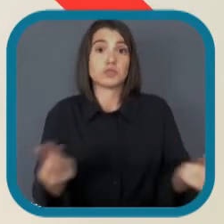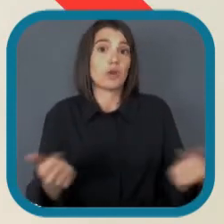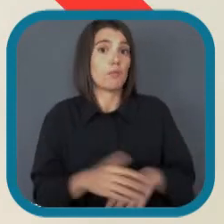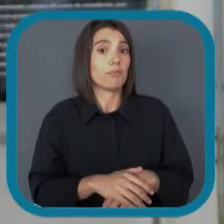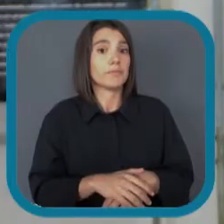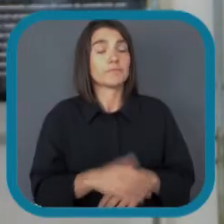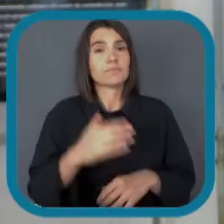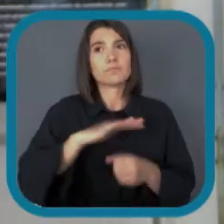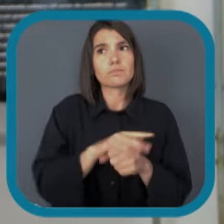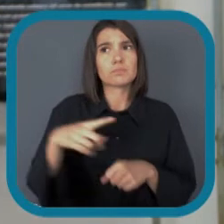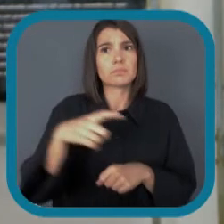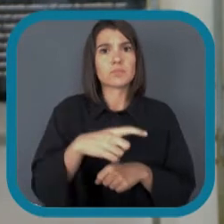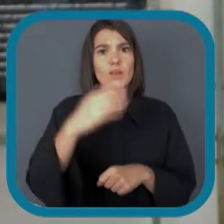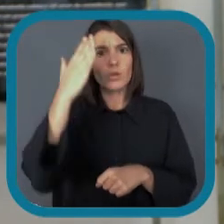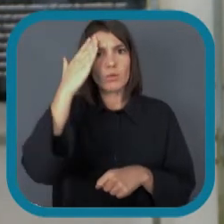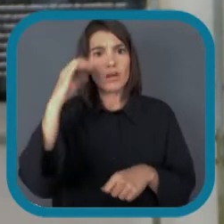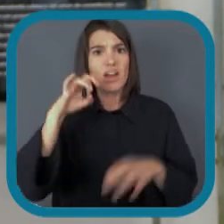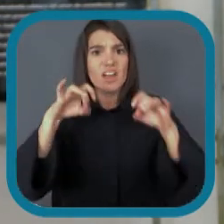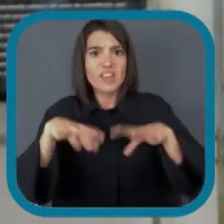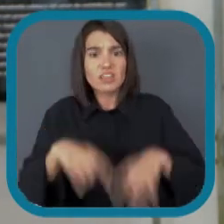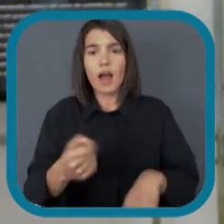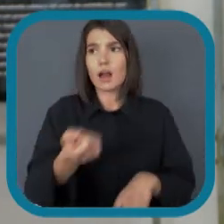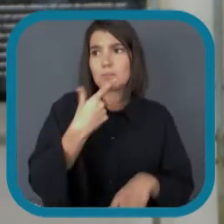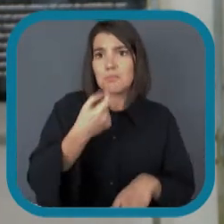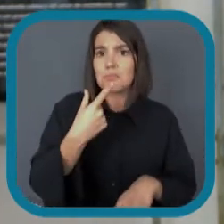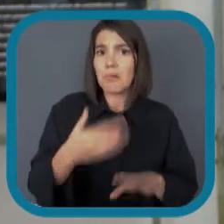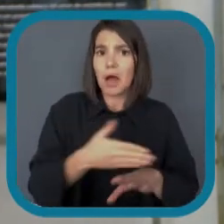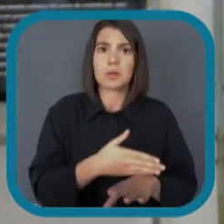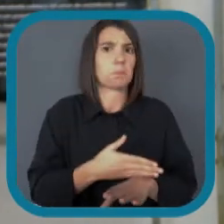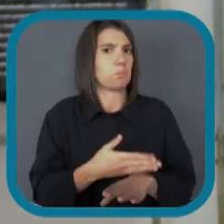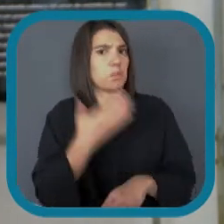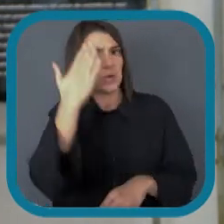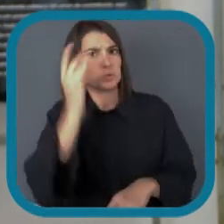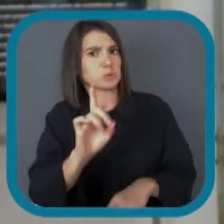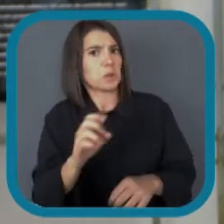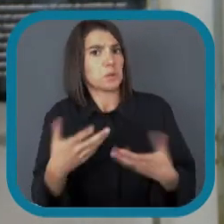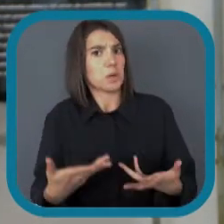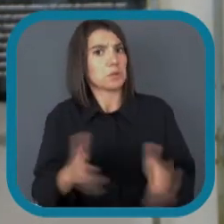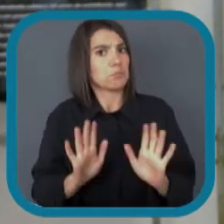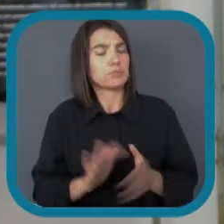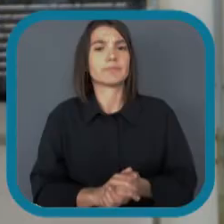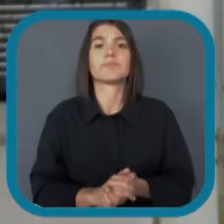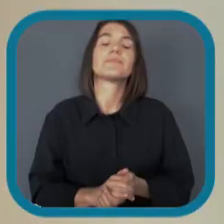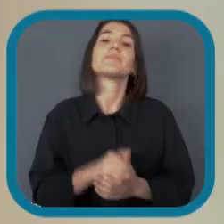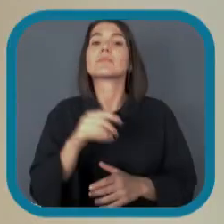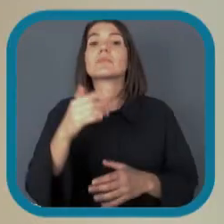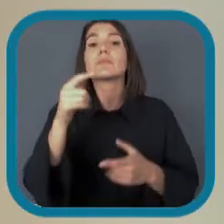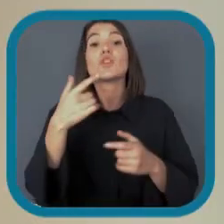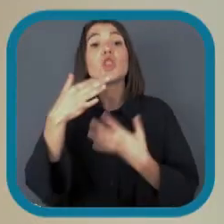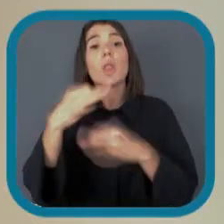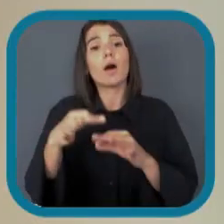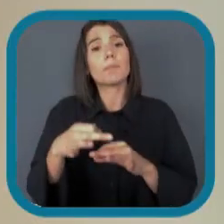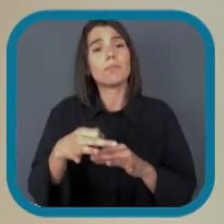mesmo. Não penso que a Covid possa ser prevenida através de medicamentos, pelo menos por agora.